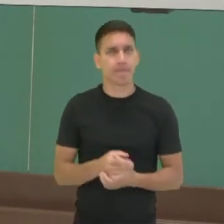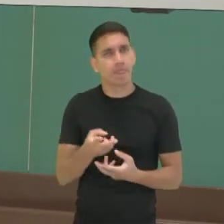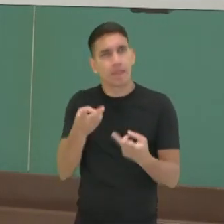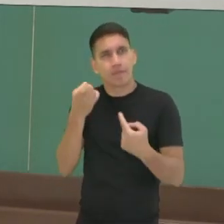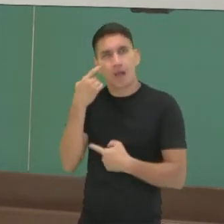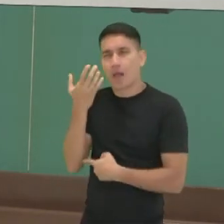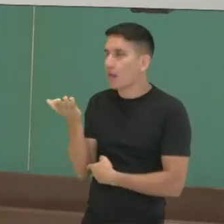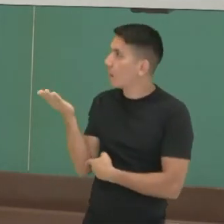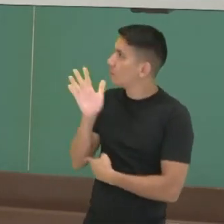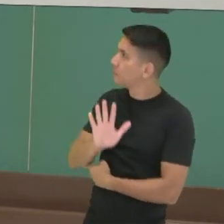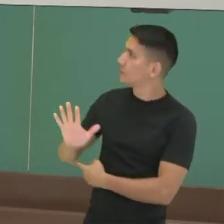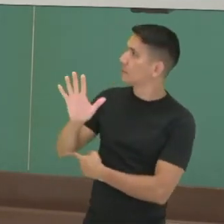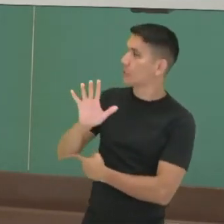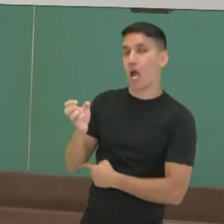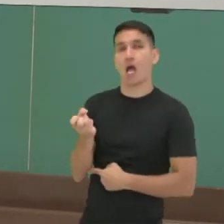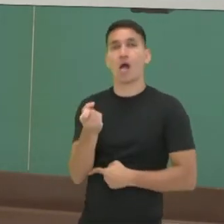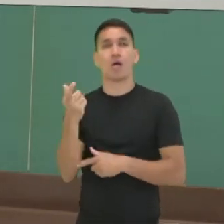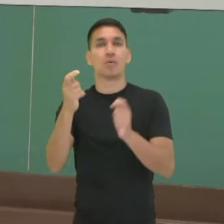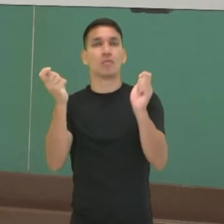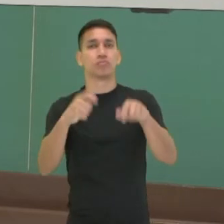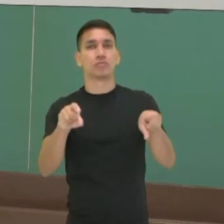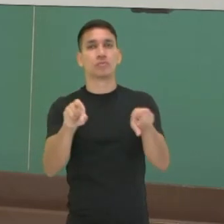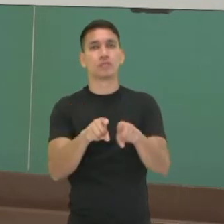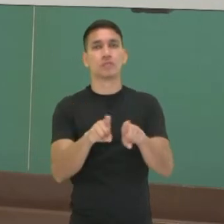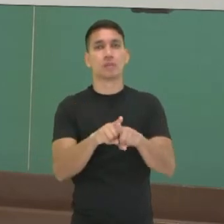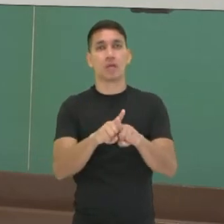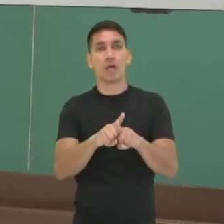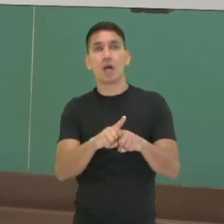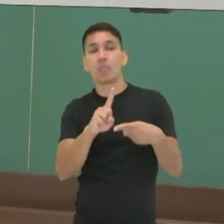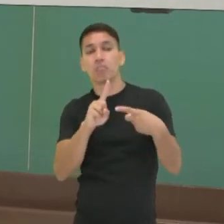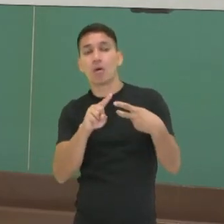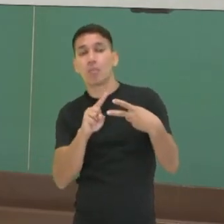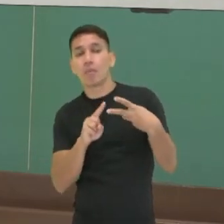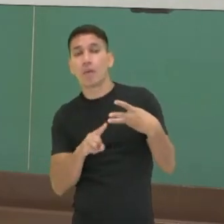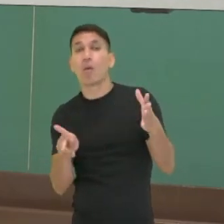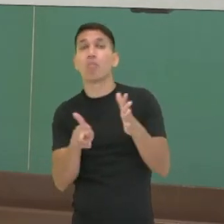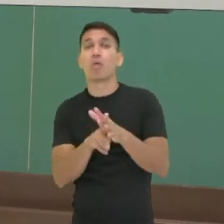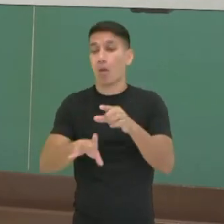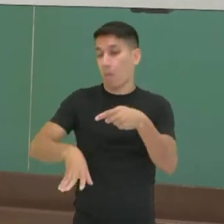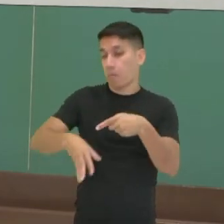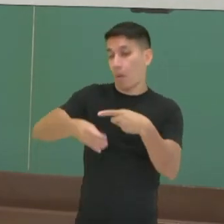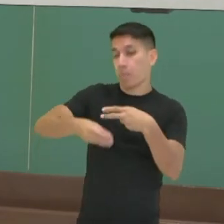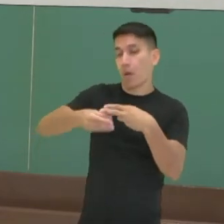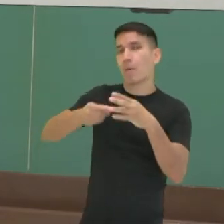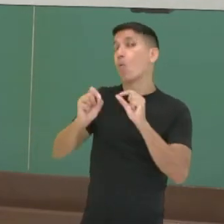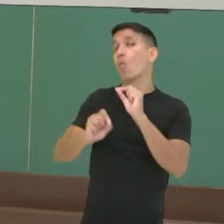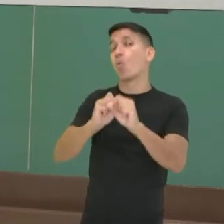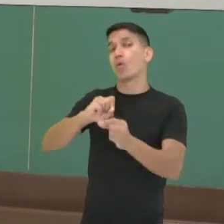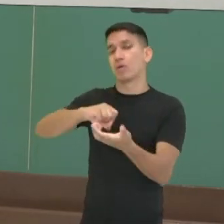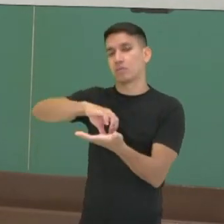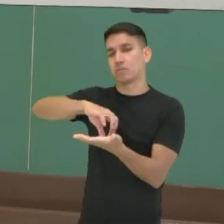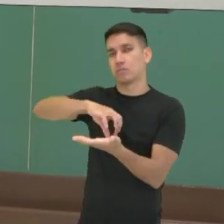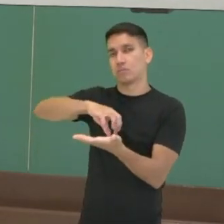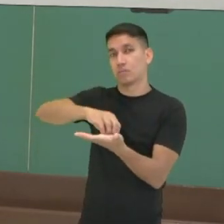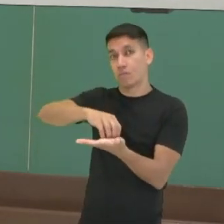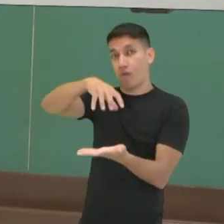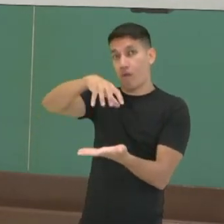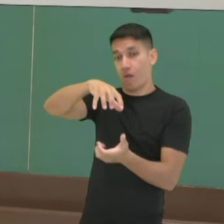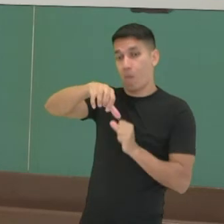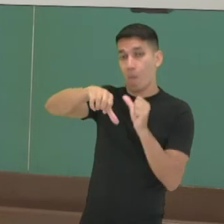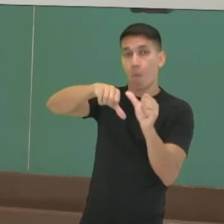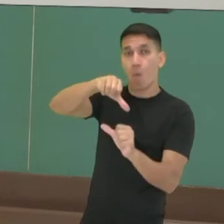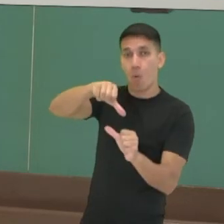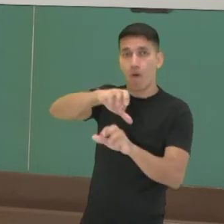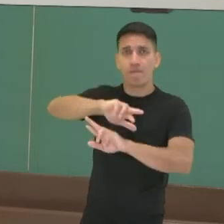aqui, ó. Algumas podem ser obtidas por meio de uma composição de transformações. O que é isso? É